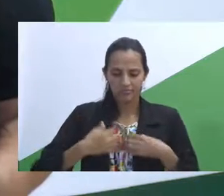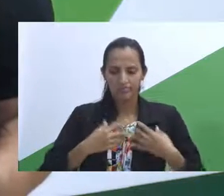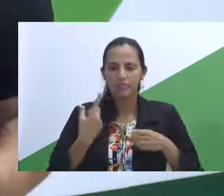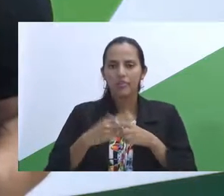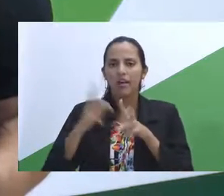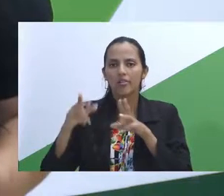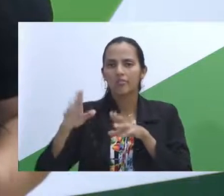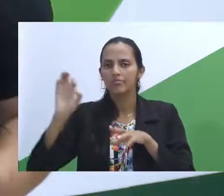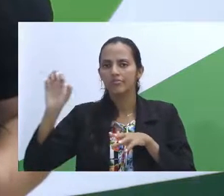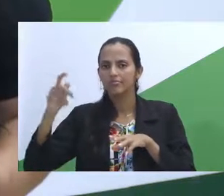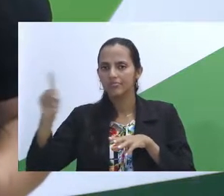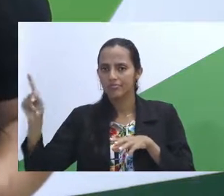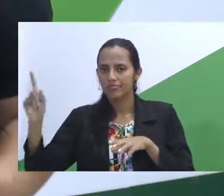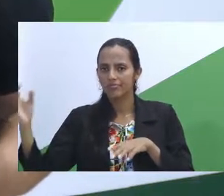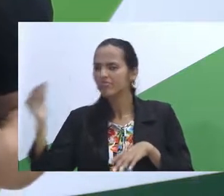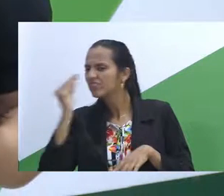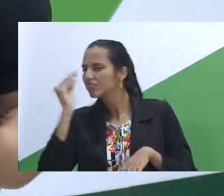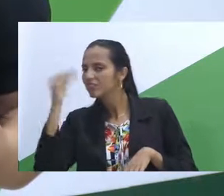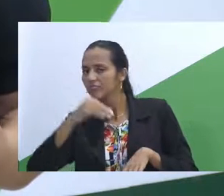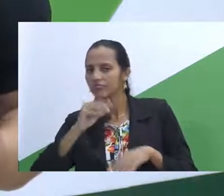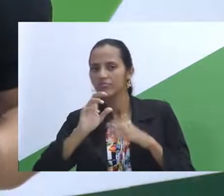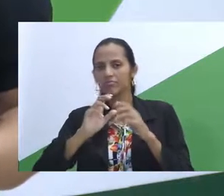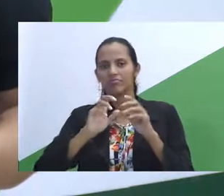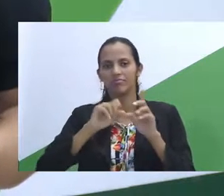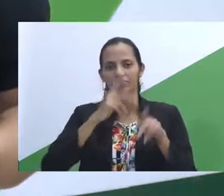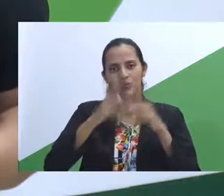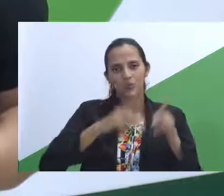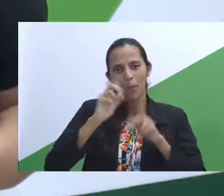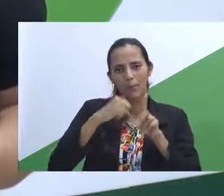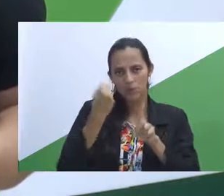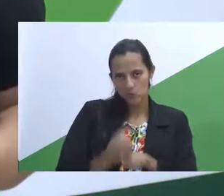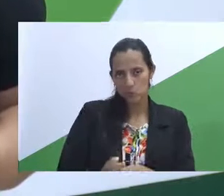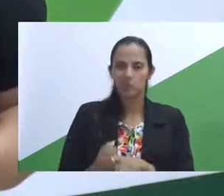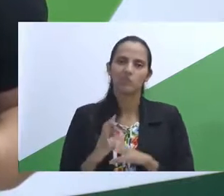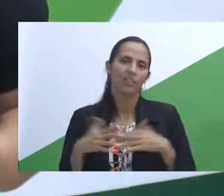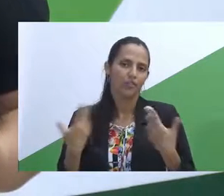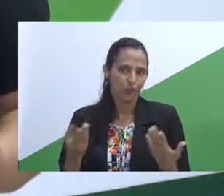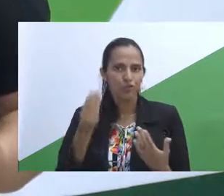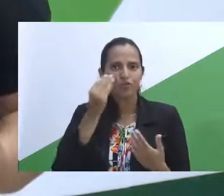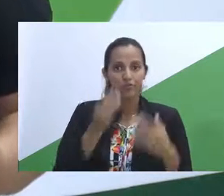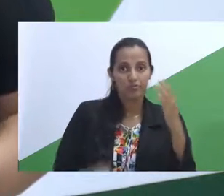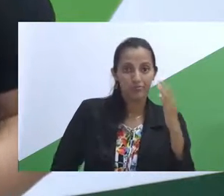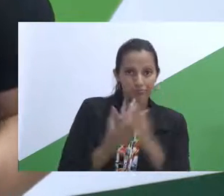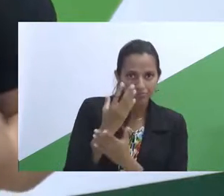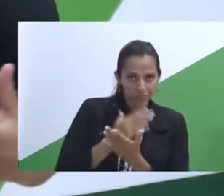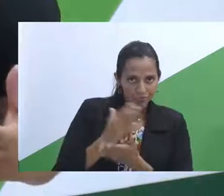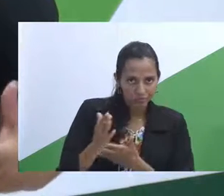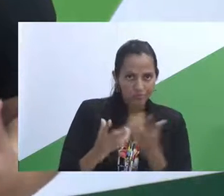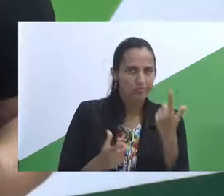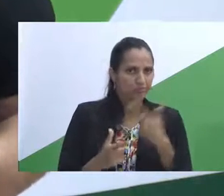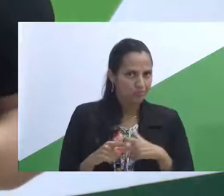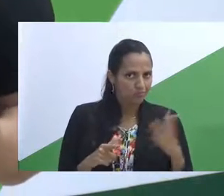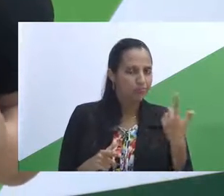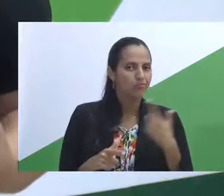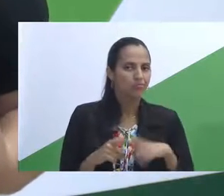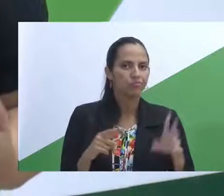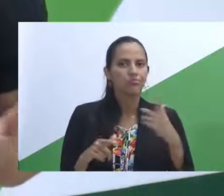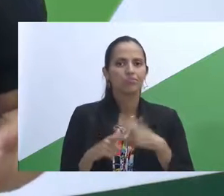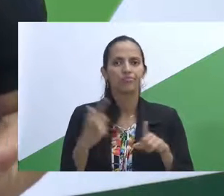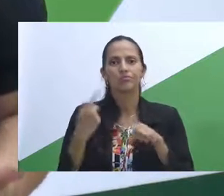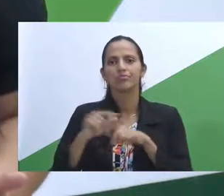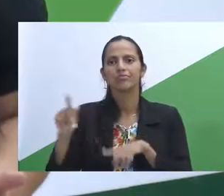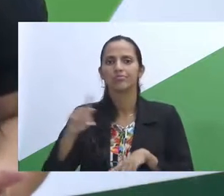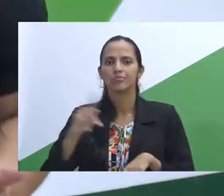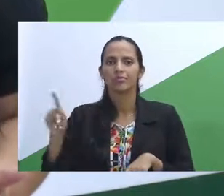general, então, do governo barguista. Então, quer dizer, a gente vai ver, então, sérios problemas que vão começar a ser ocasionados exatamente por essa